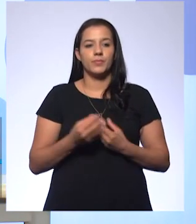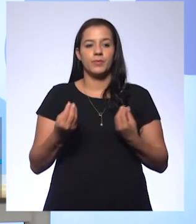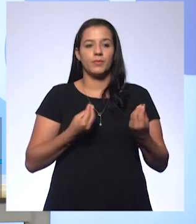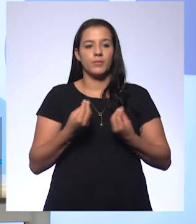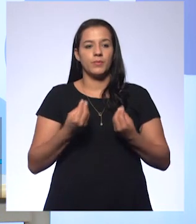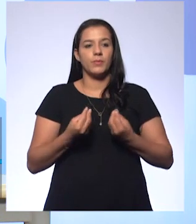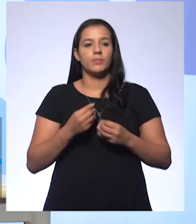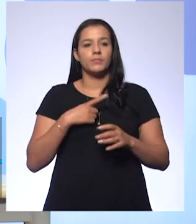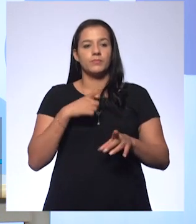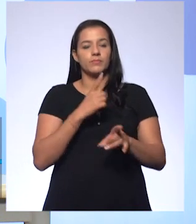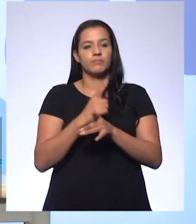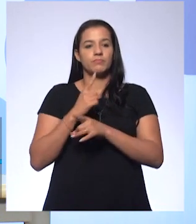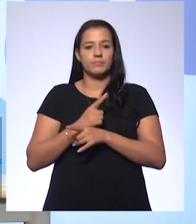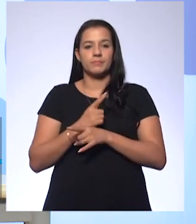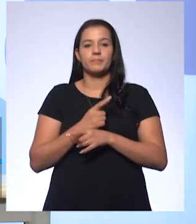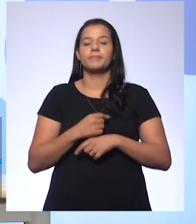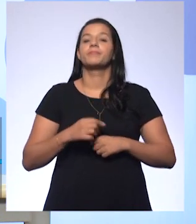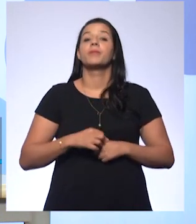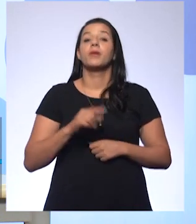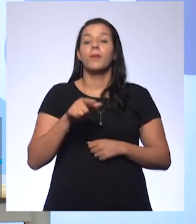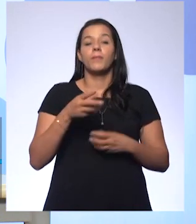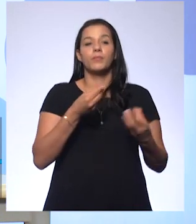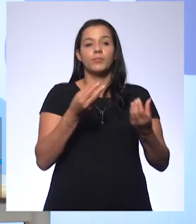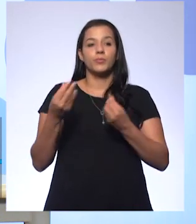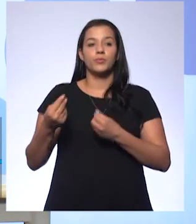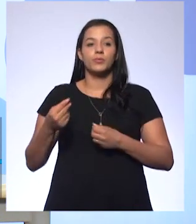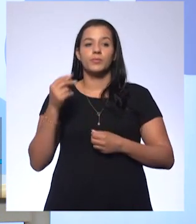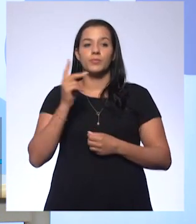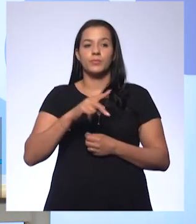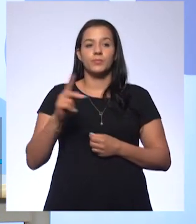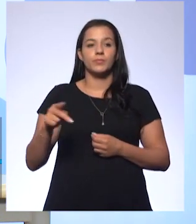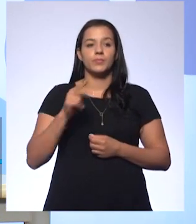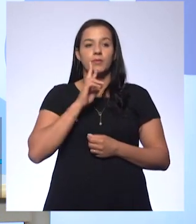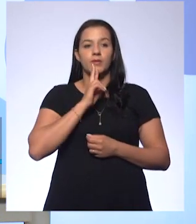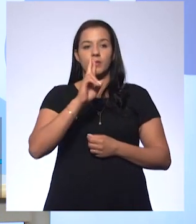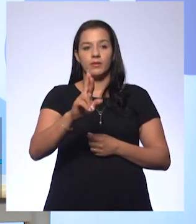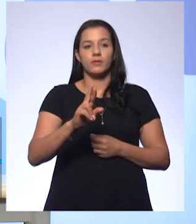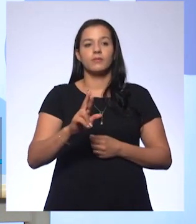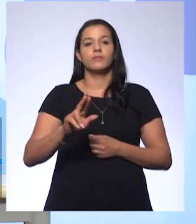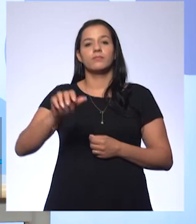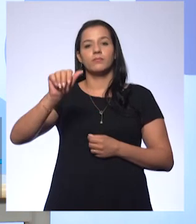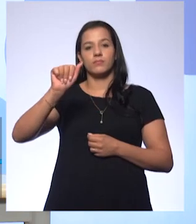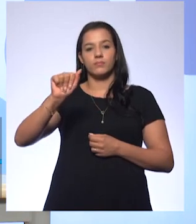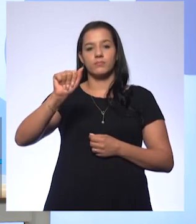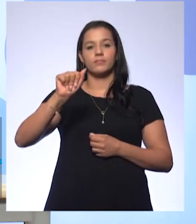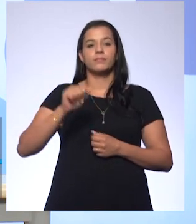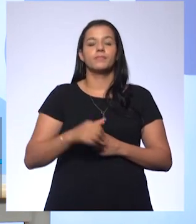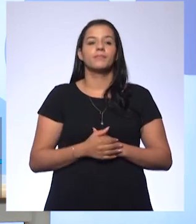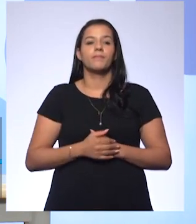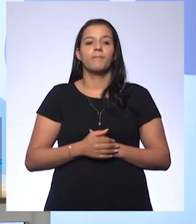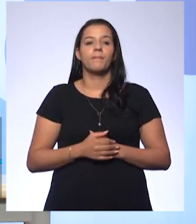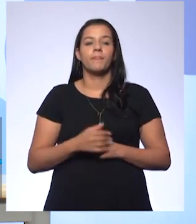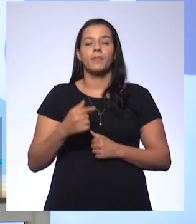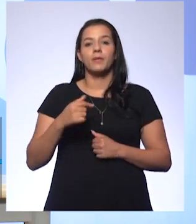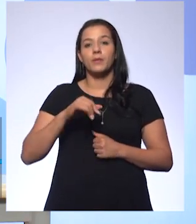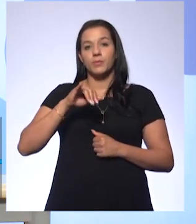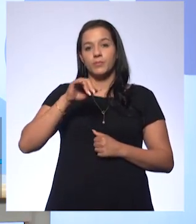Olá, Renata, saudades da nossa época na USP, um abraço, né? Acho que vocês foram colegas. Vamos lá, continuando aqui.